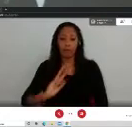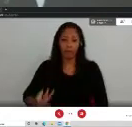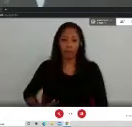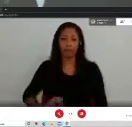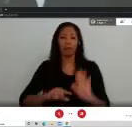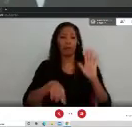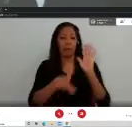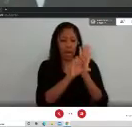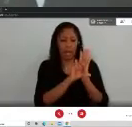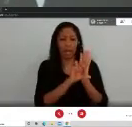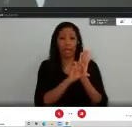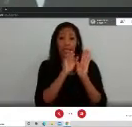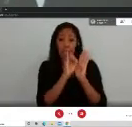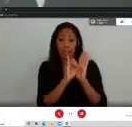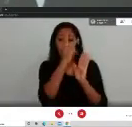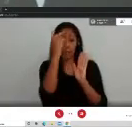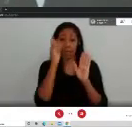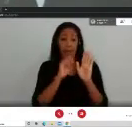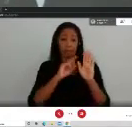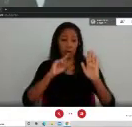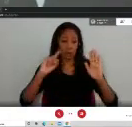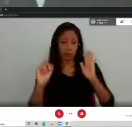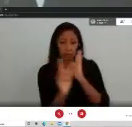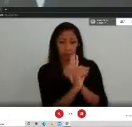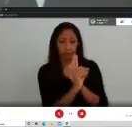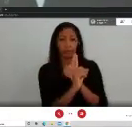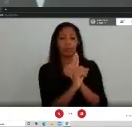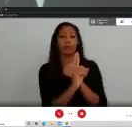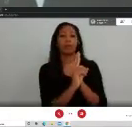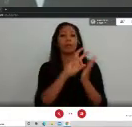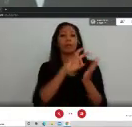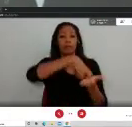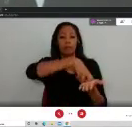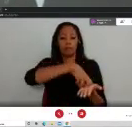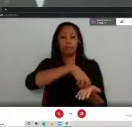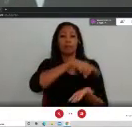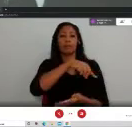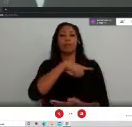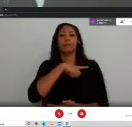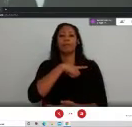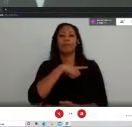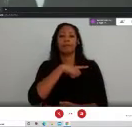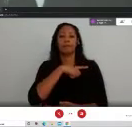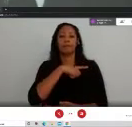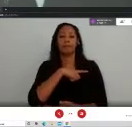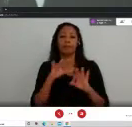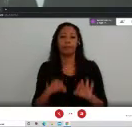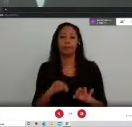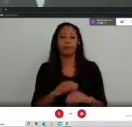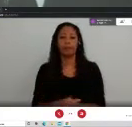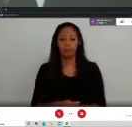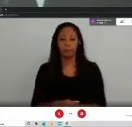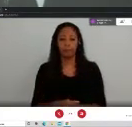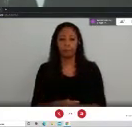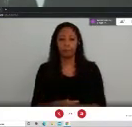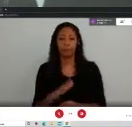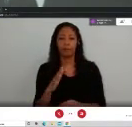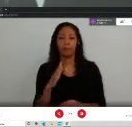município de Parnamirim vai ser penalizado. Tá bom, pessoal? Muito obrigado, vereador, pela parte. É de extrema importância e estamos juntos